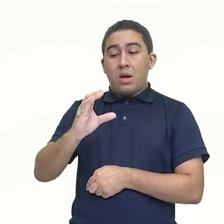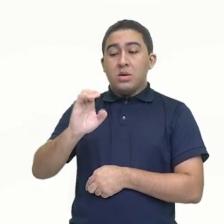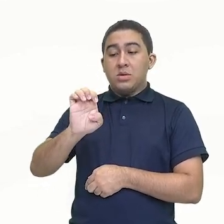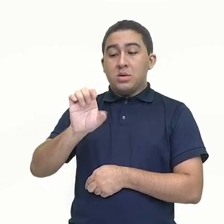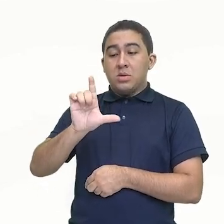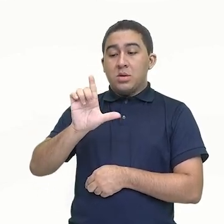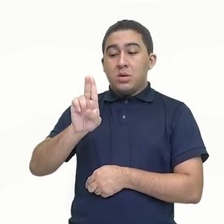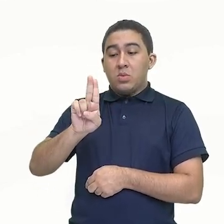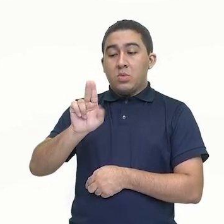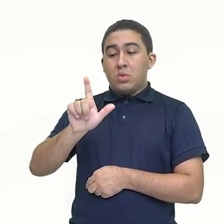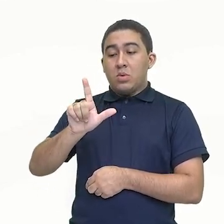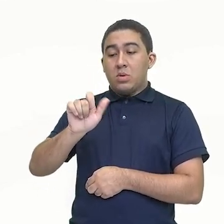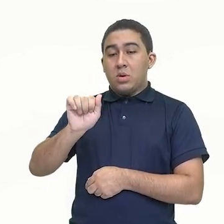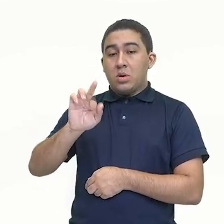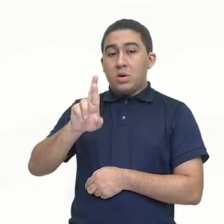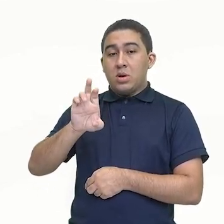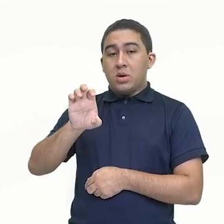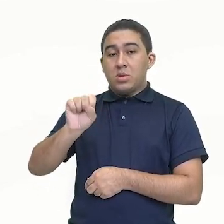acelulares.